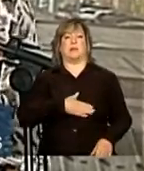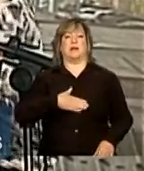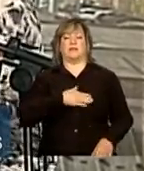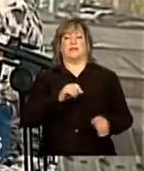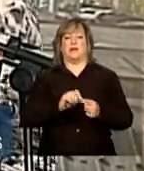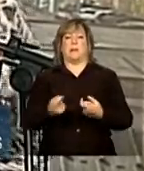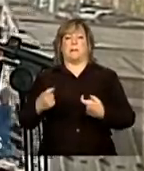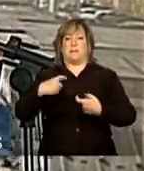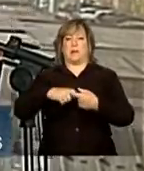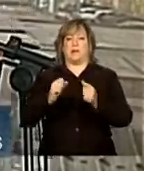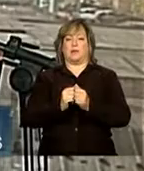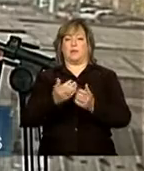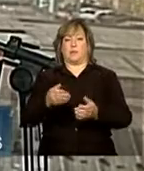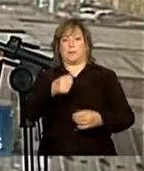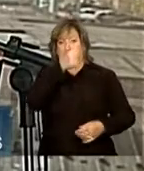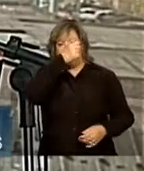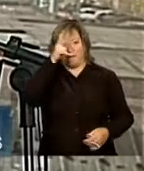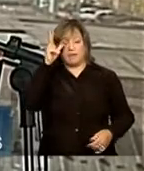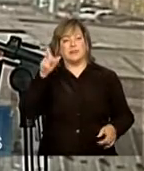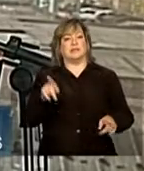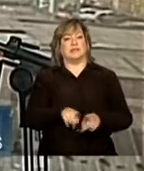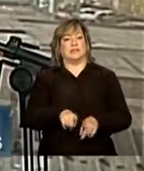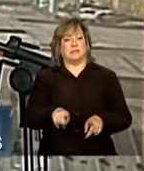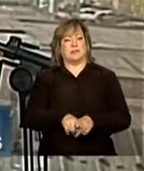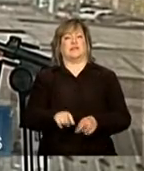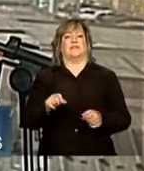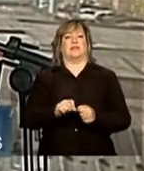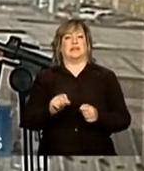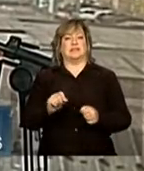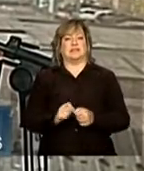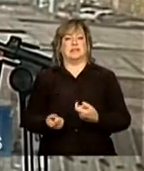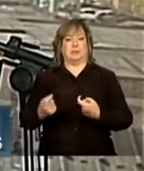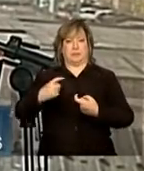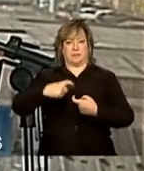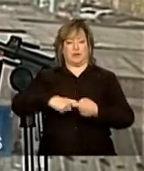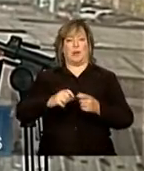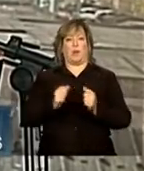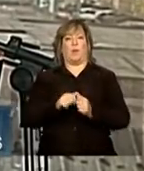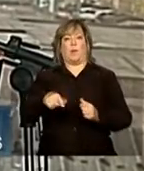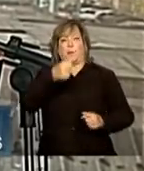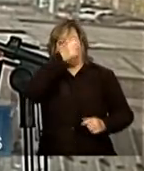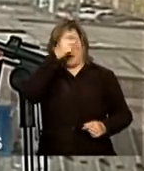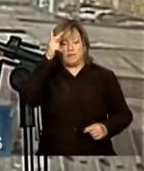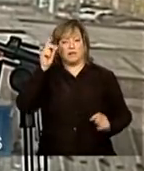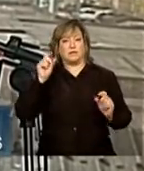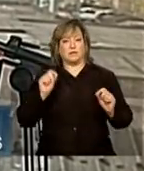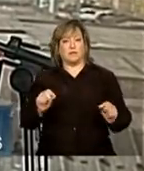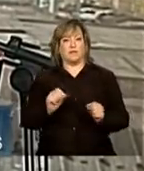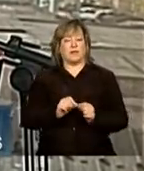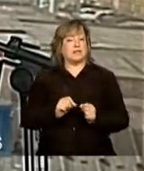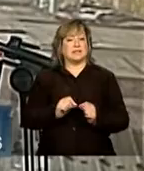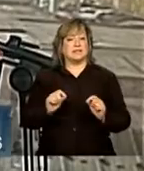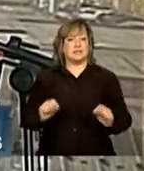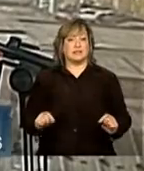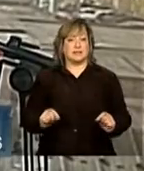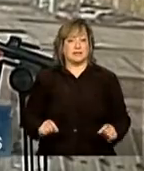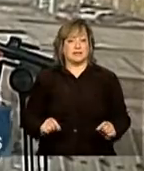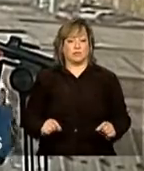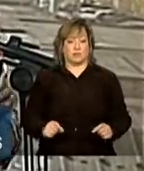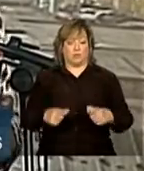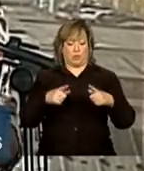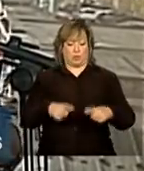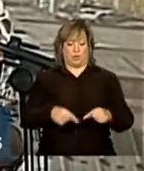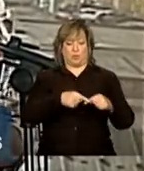parceria também com o prefeito. Vamos fazer uma parceria com o prefeito, fazendo o